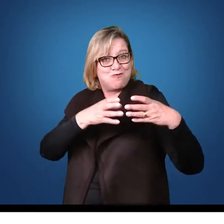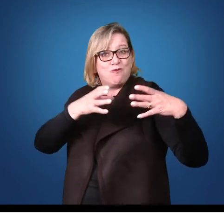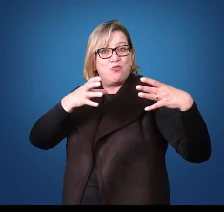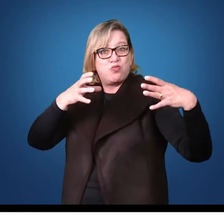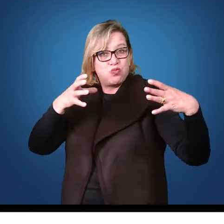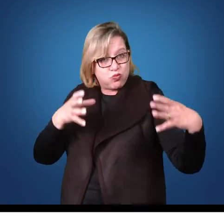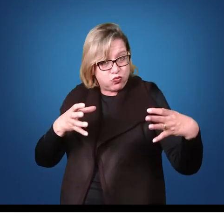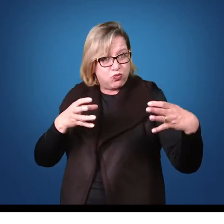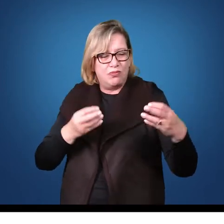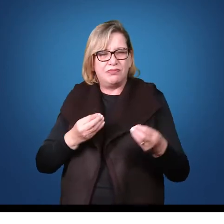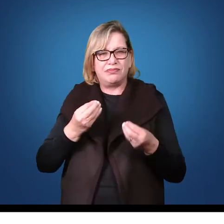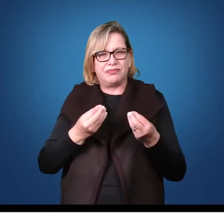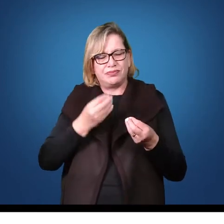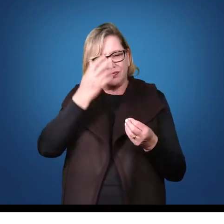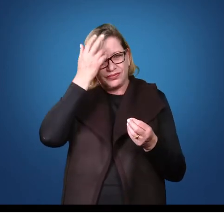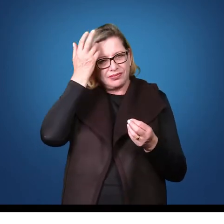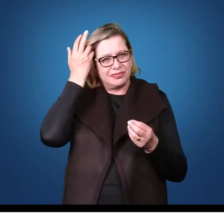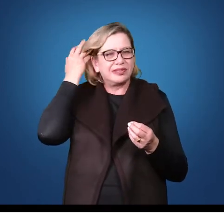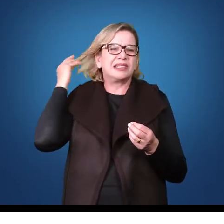rabanete.